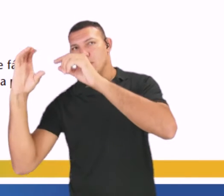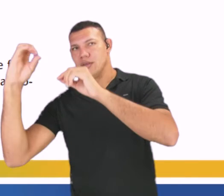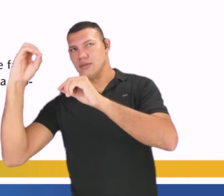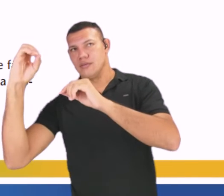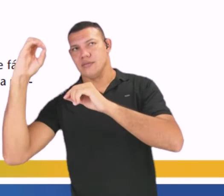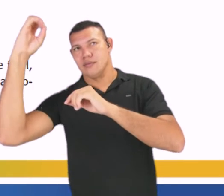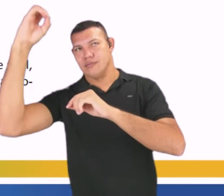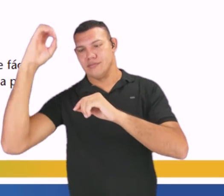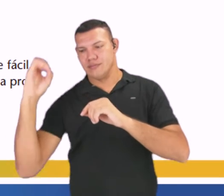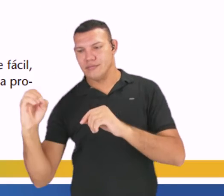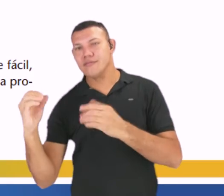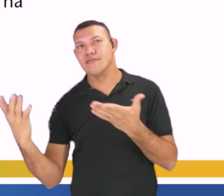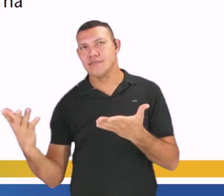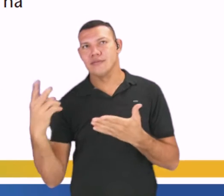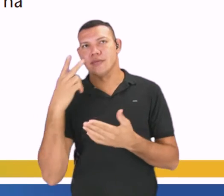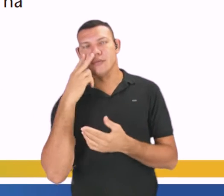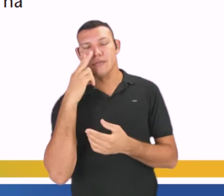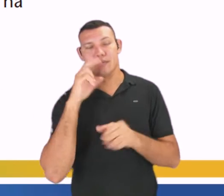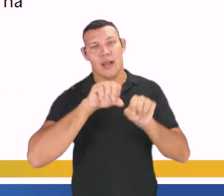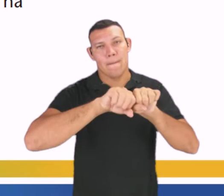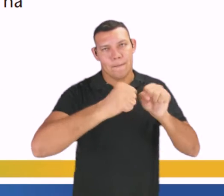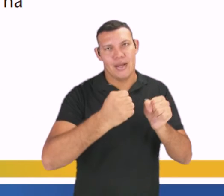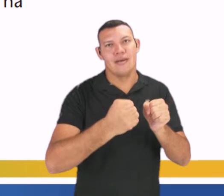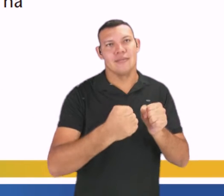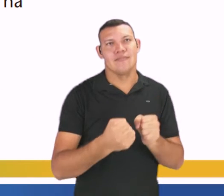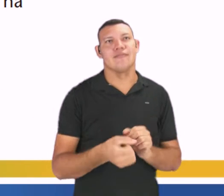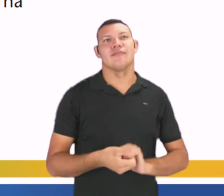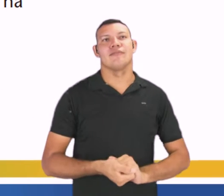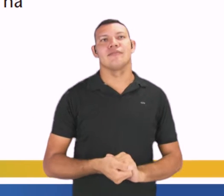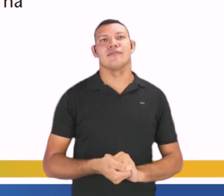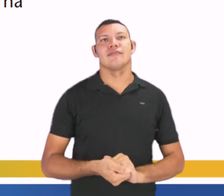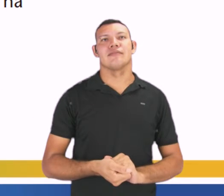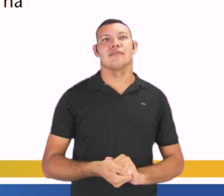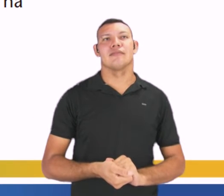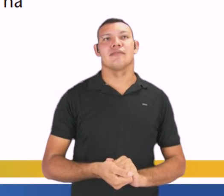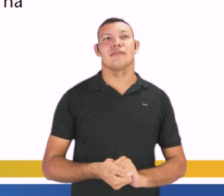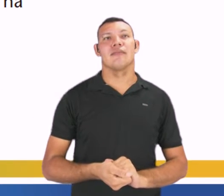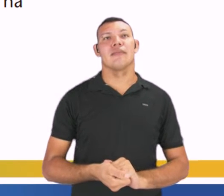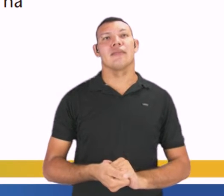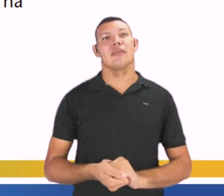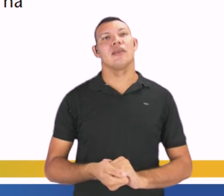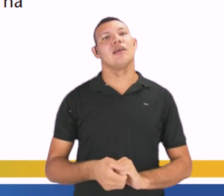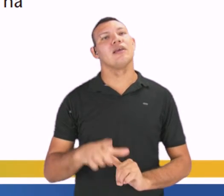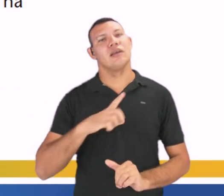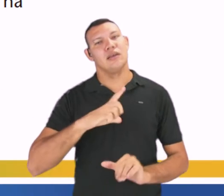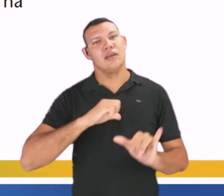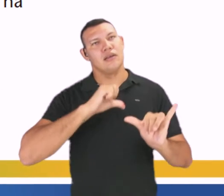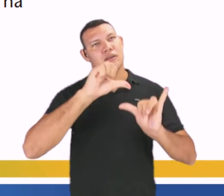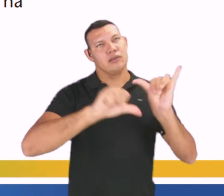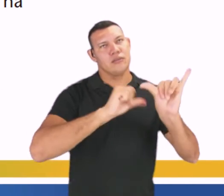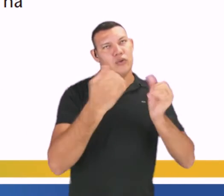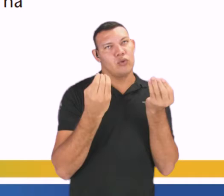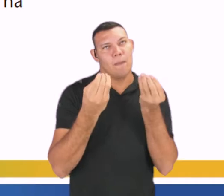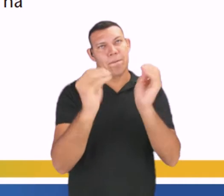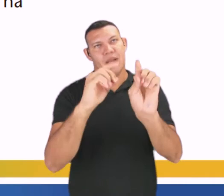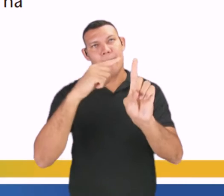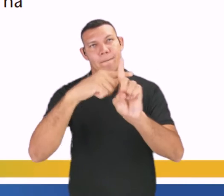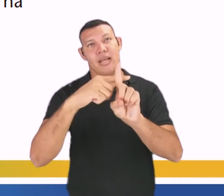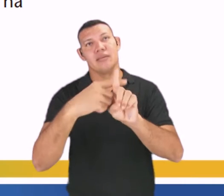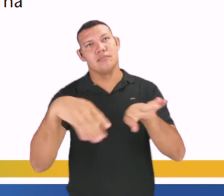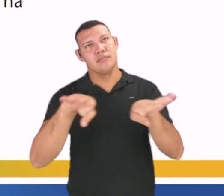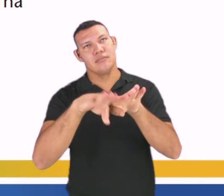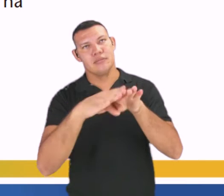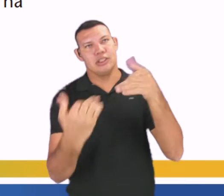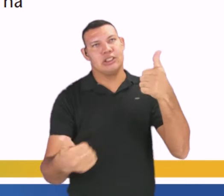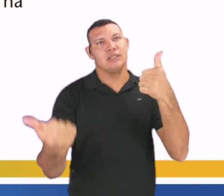pode observar. Nós temos na reação de adição e também reação de substituição,